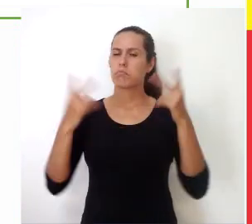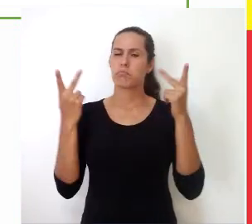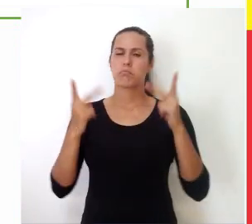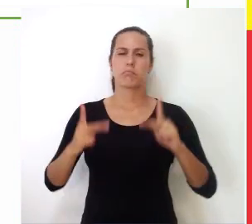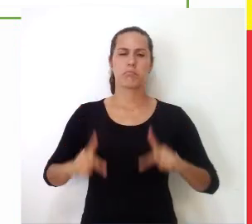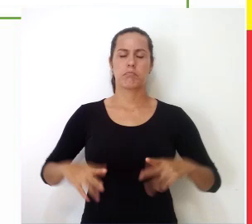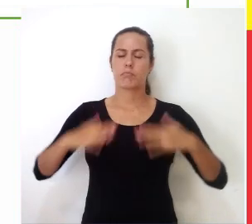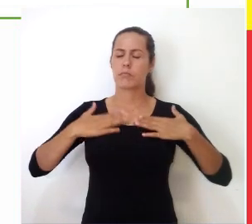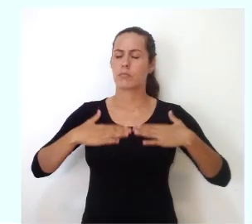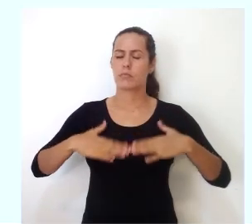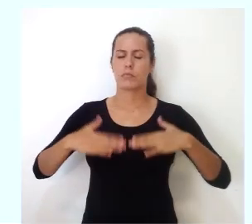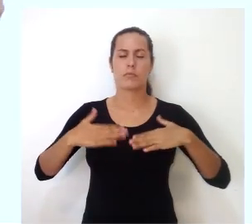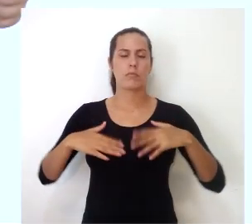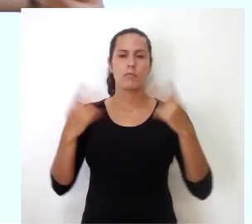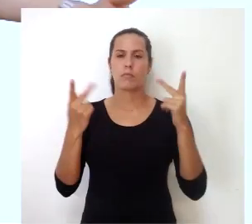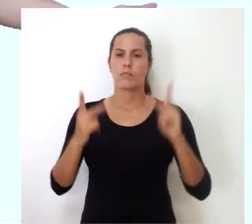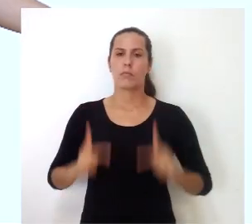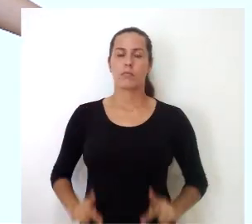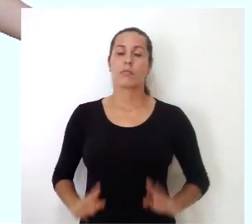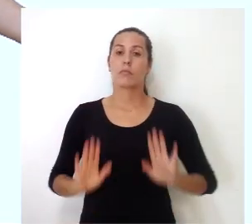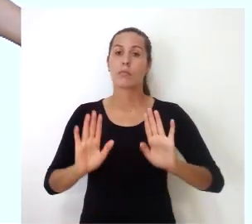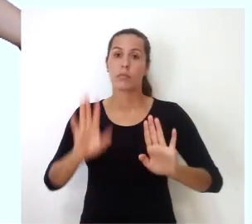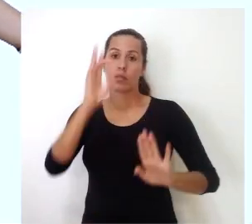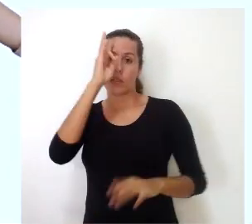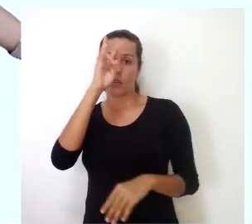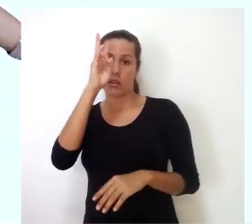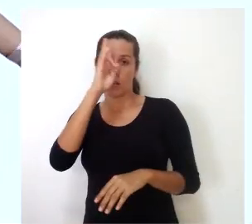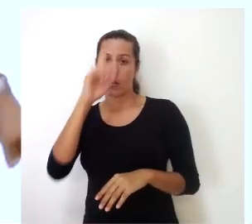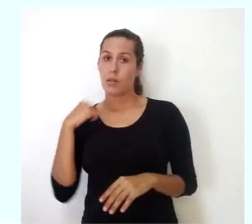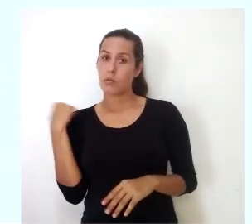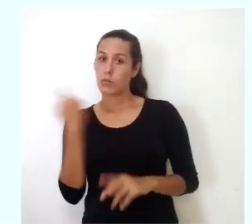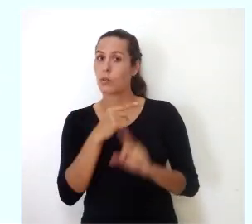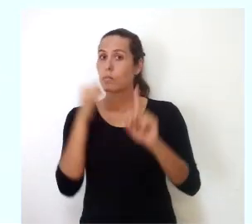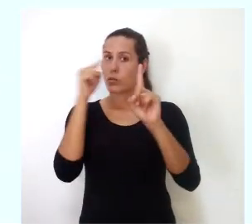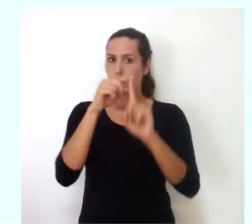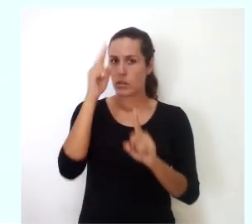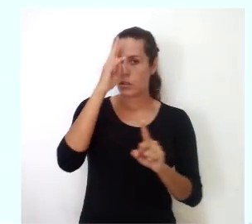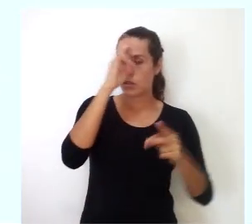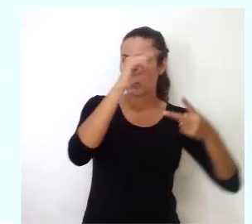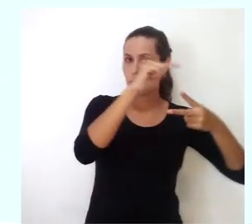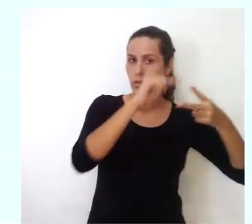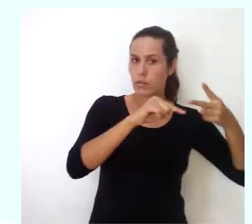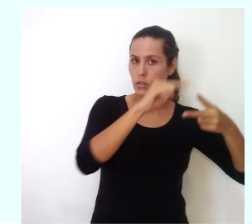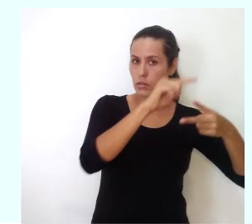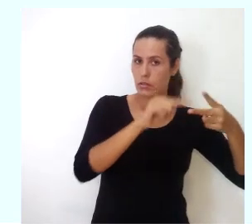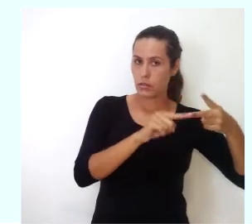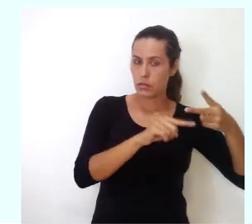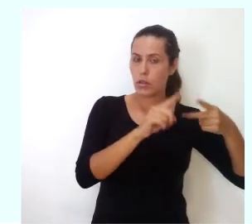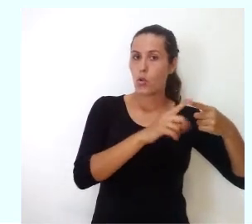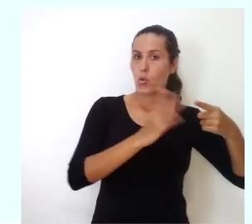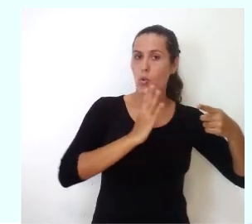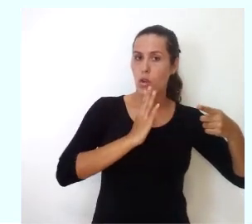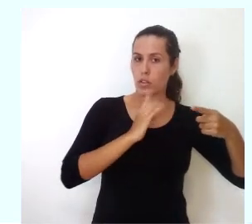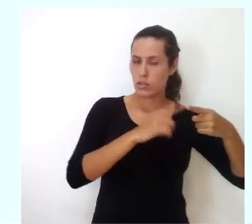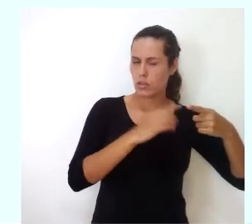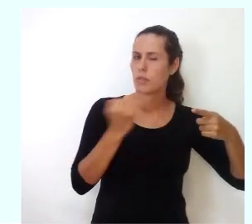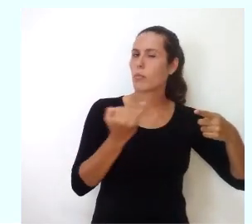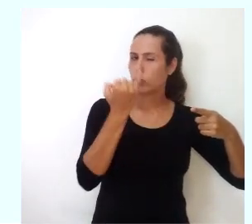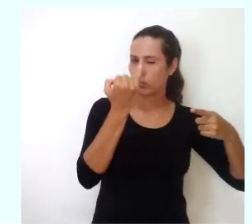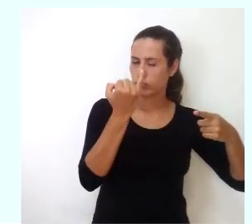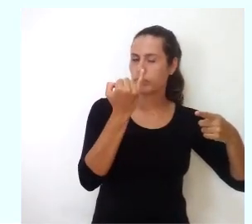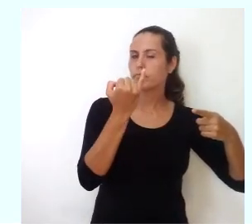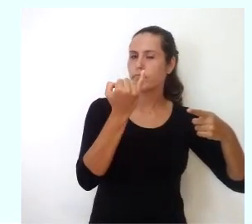uma vida pacífica. Lembrem-se dos nossos objetivos. Conhecer a ética, certo?